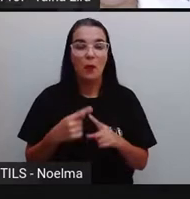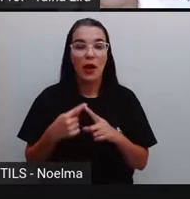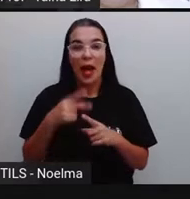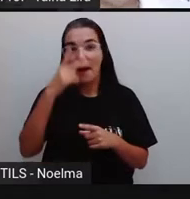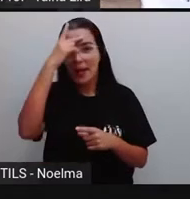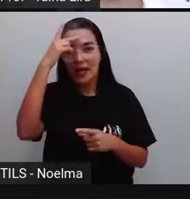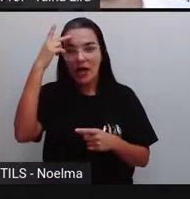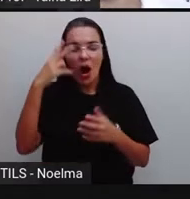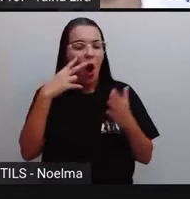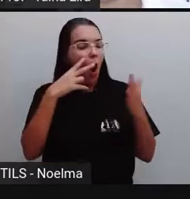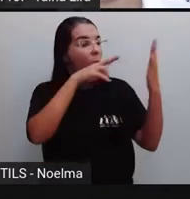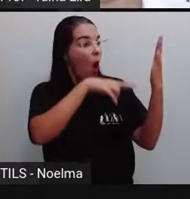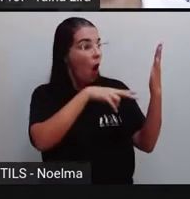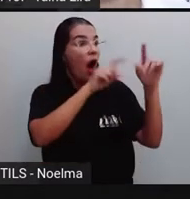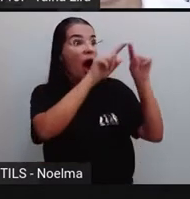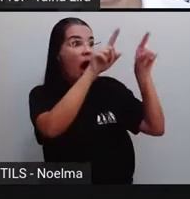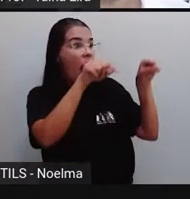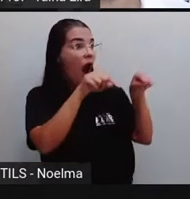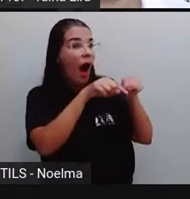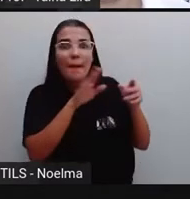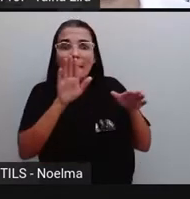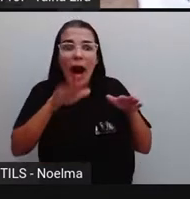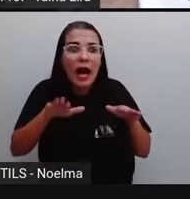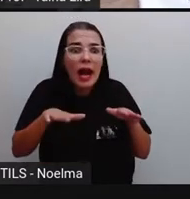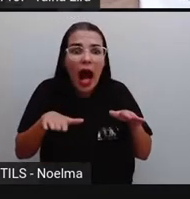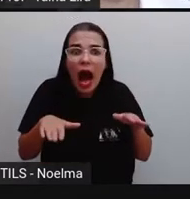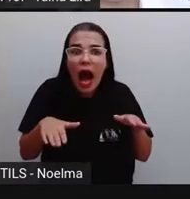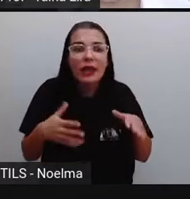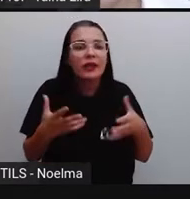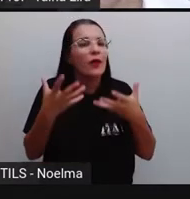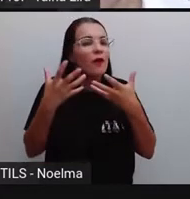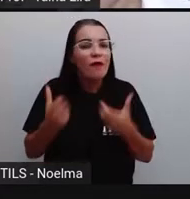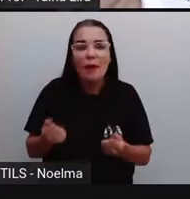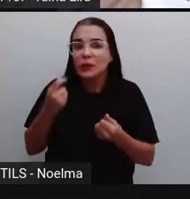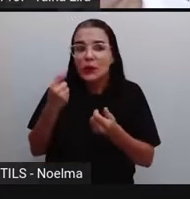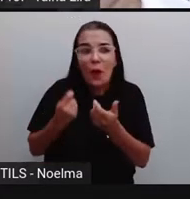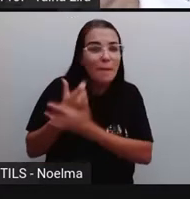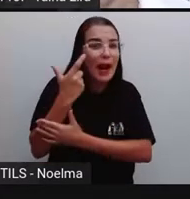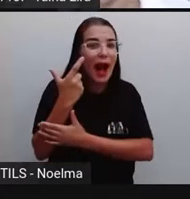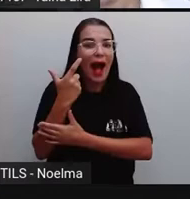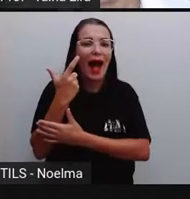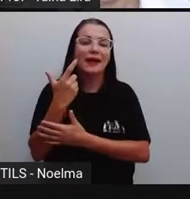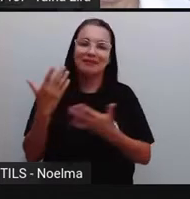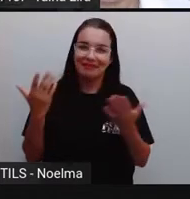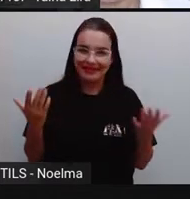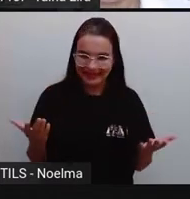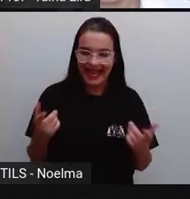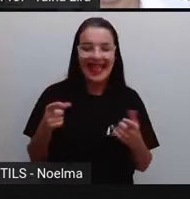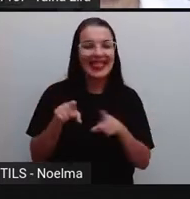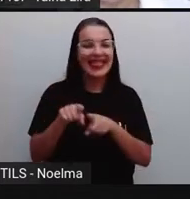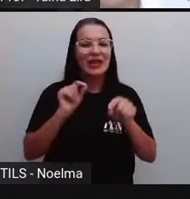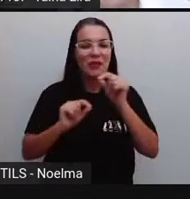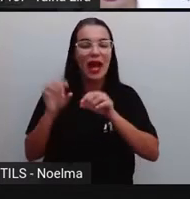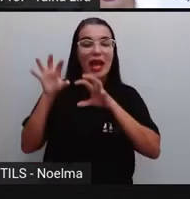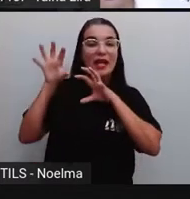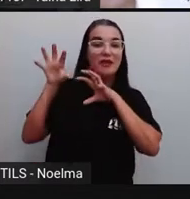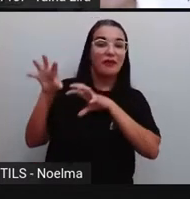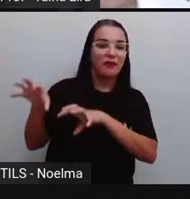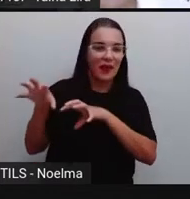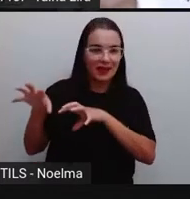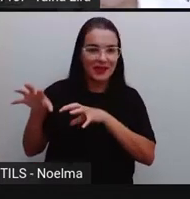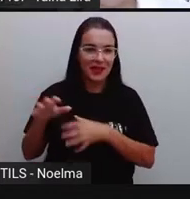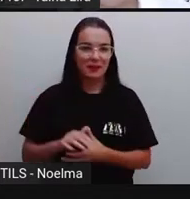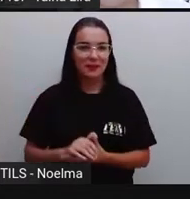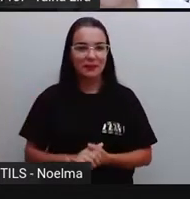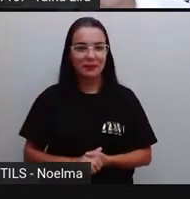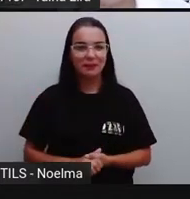consumidor os sanduíches, né, dessa outra rede de fast food, tá?